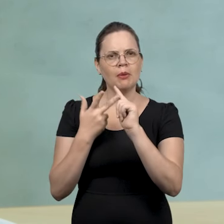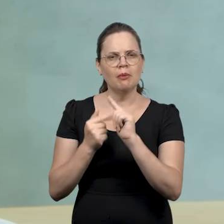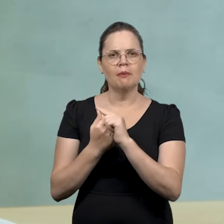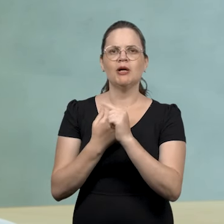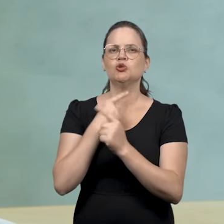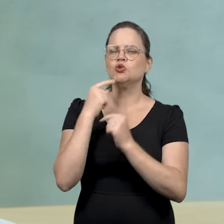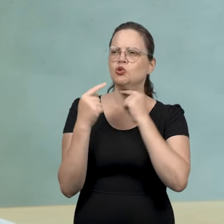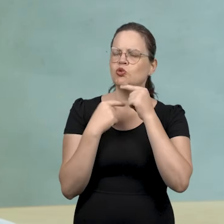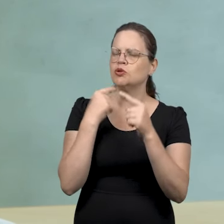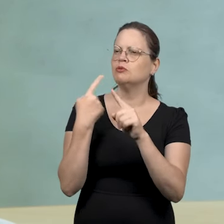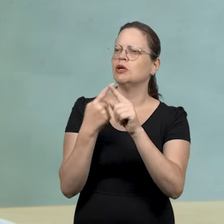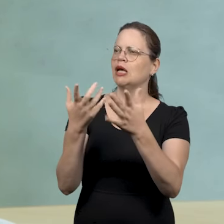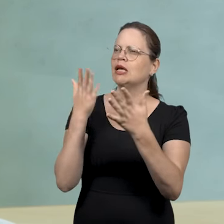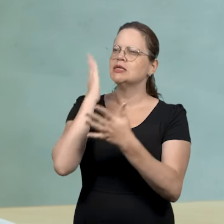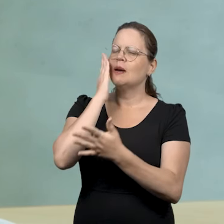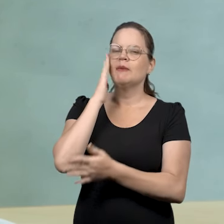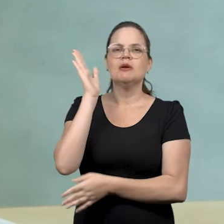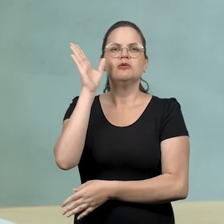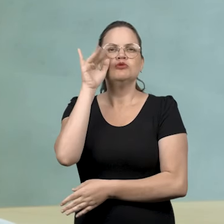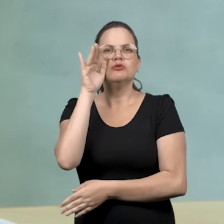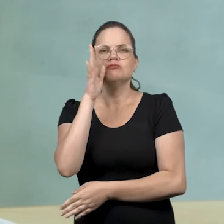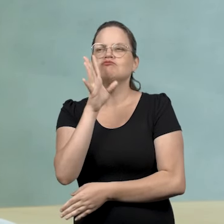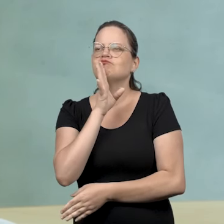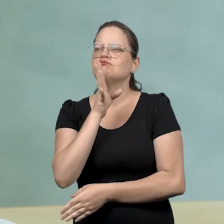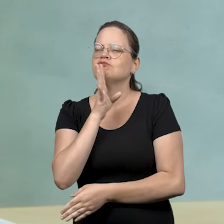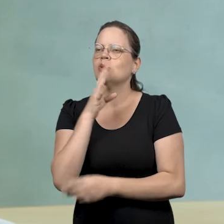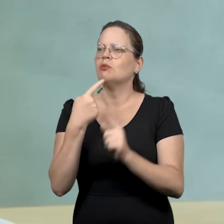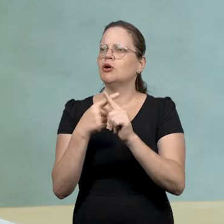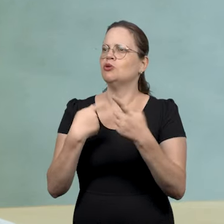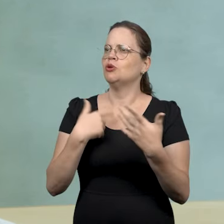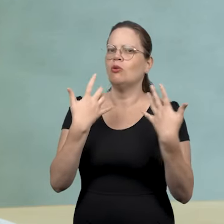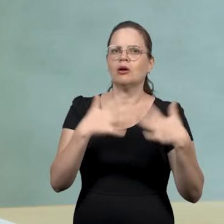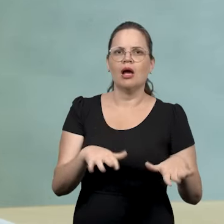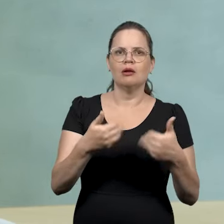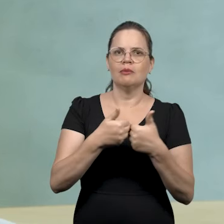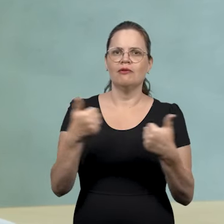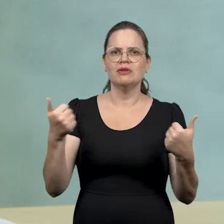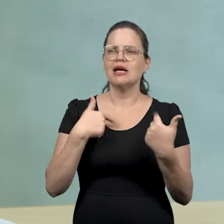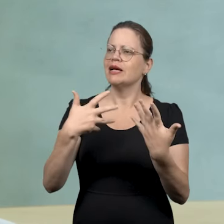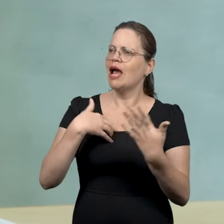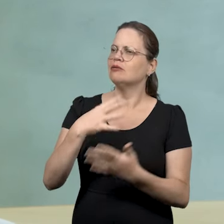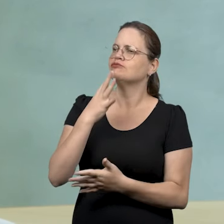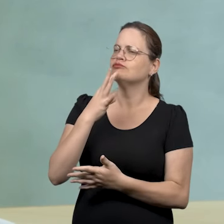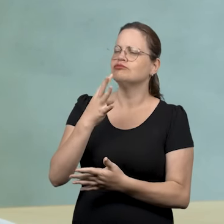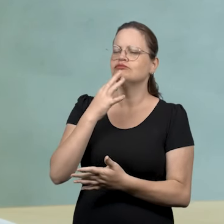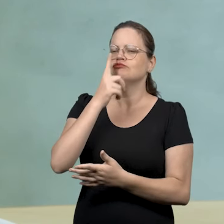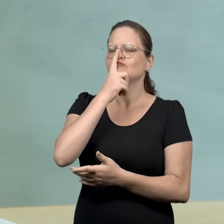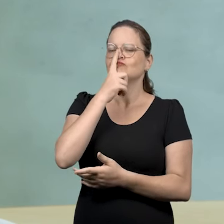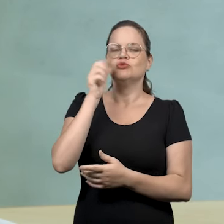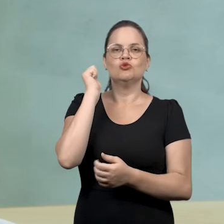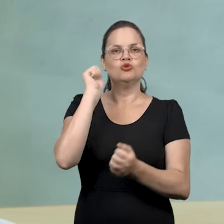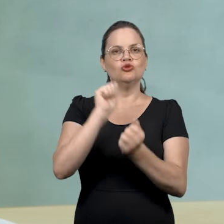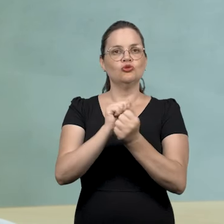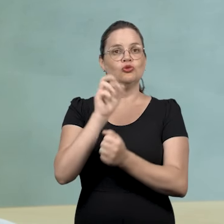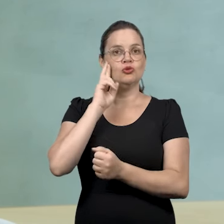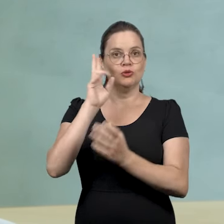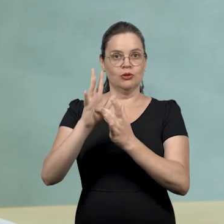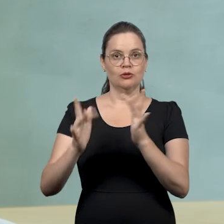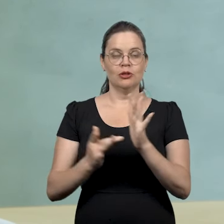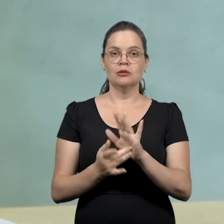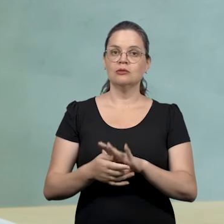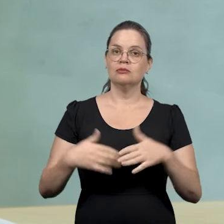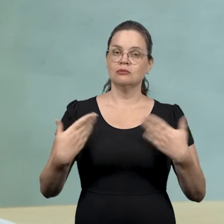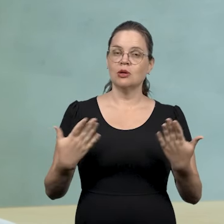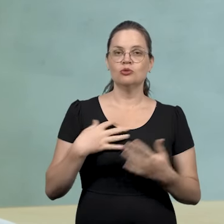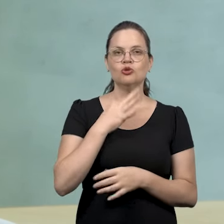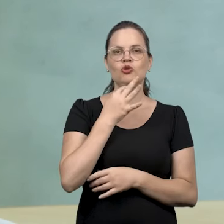A dúvida que nasce do desejo de não se afastar, de permanecer próximo do Senhor Jesus. E Tomé, ele